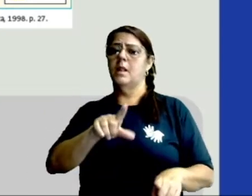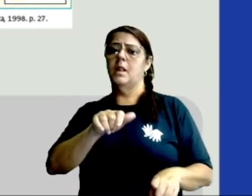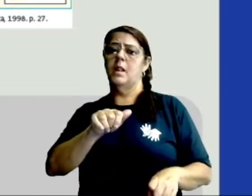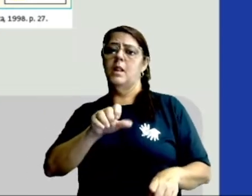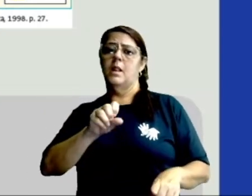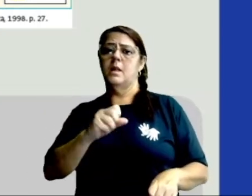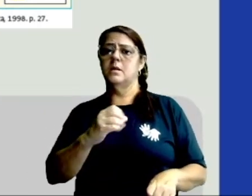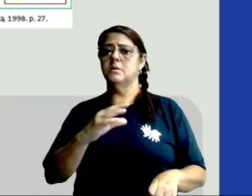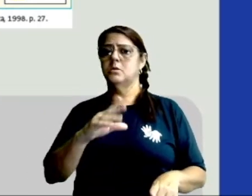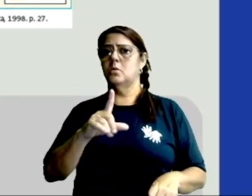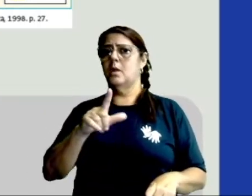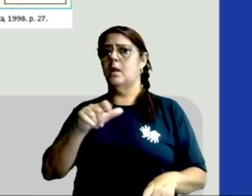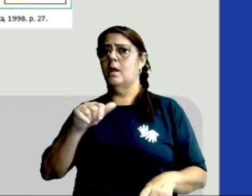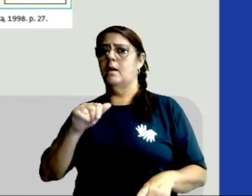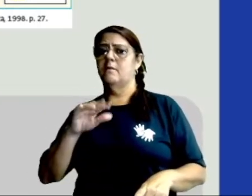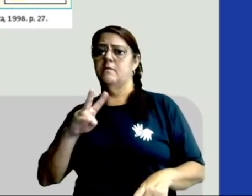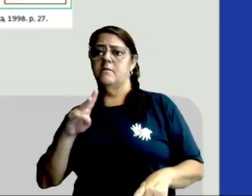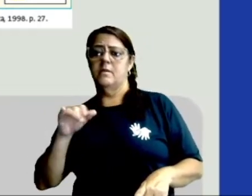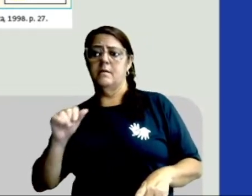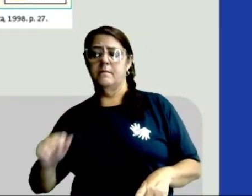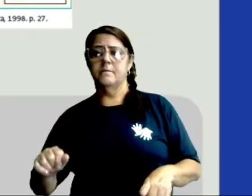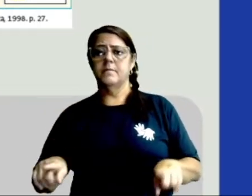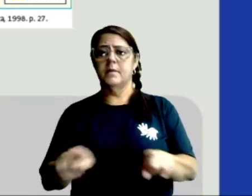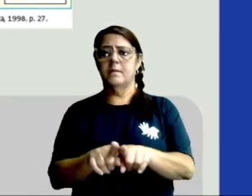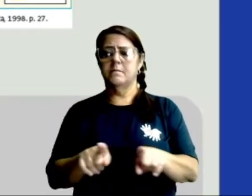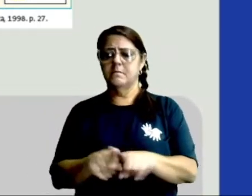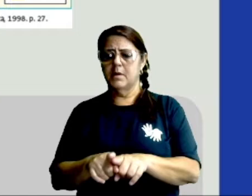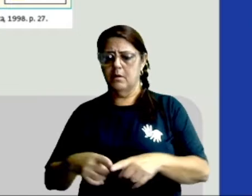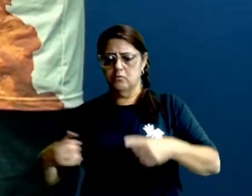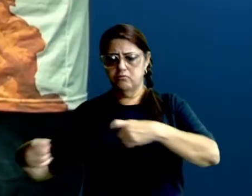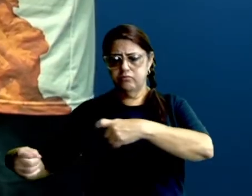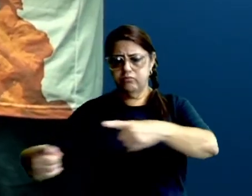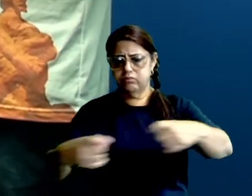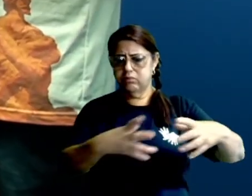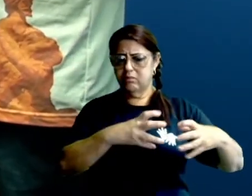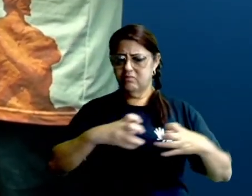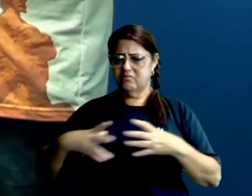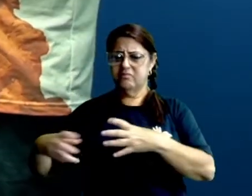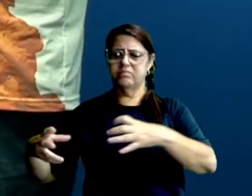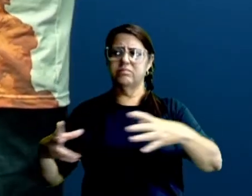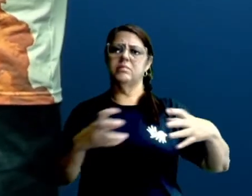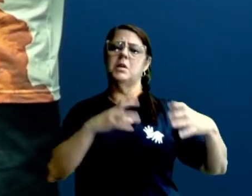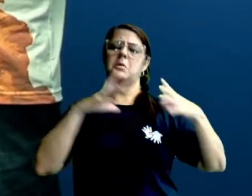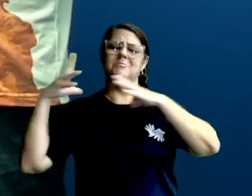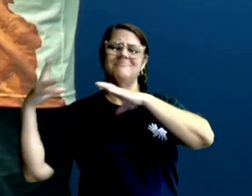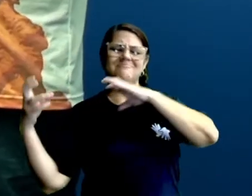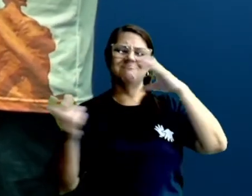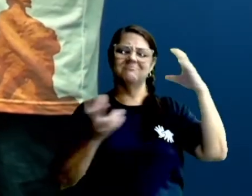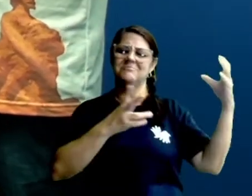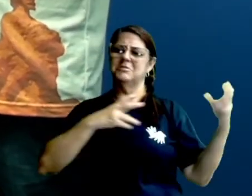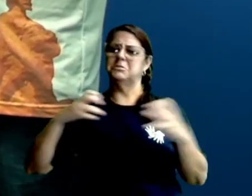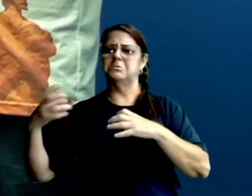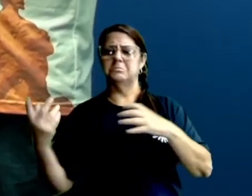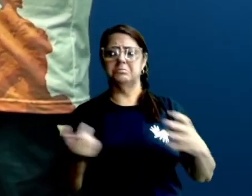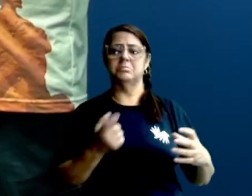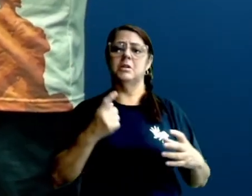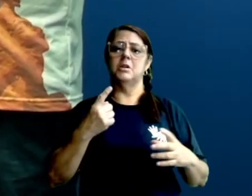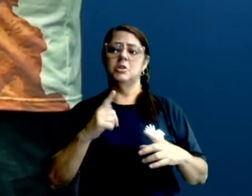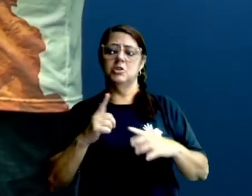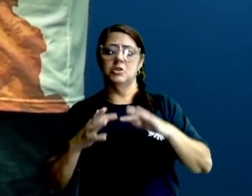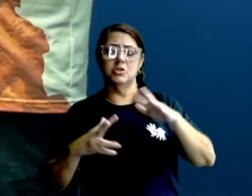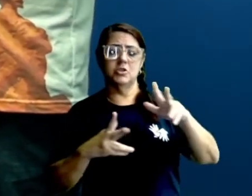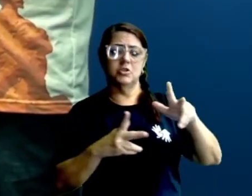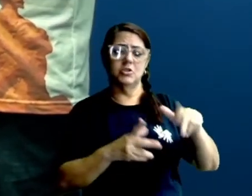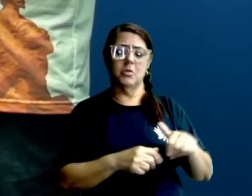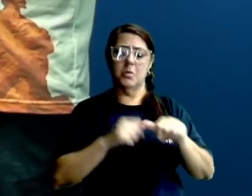novos países. Então, conflitos, né, mais conflitos, guerras, muita política, muita geopolítica,